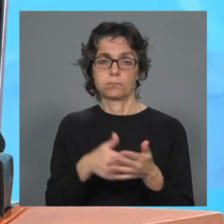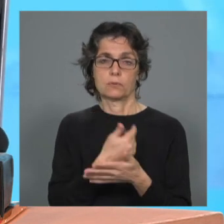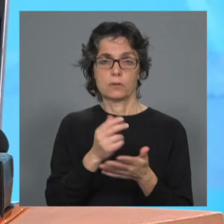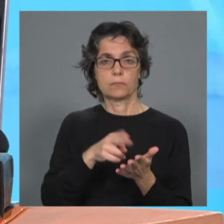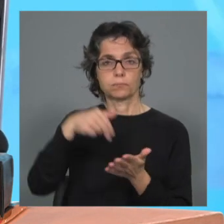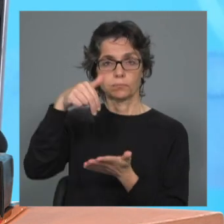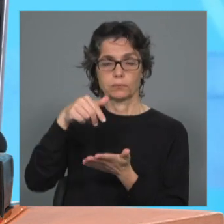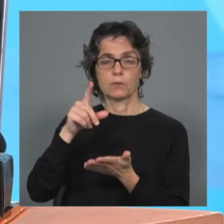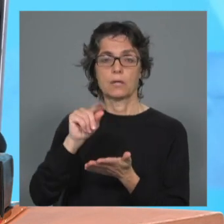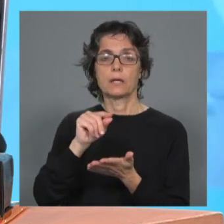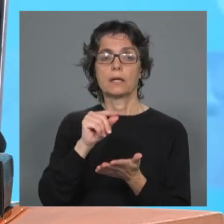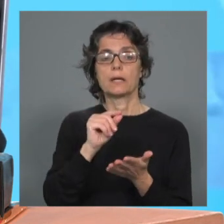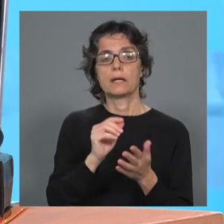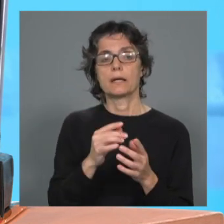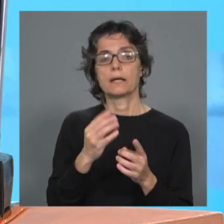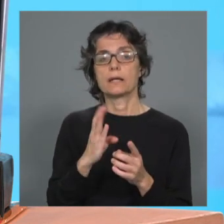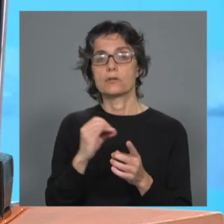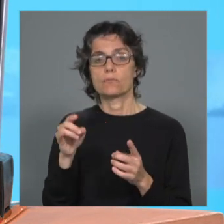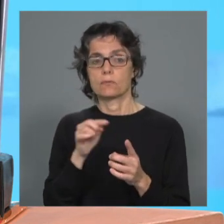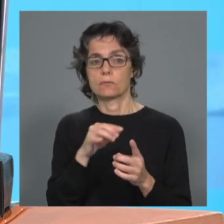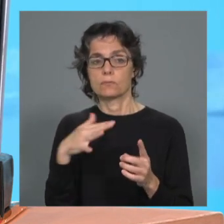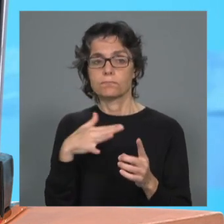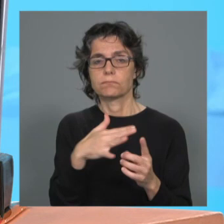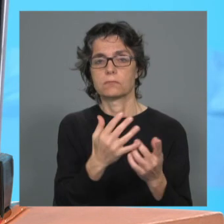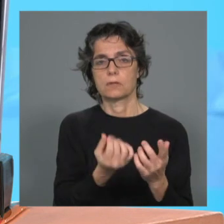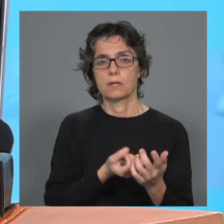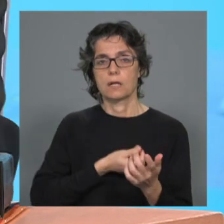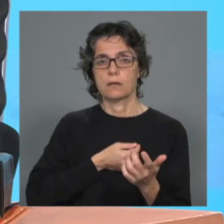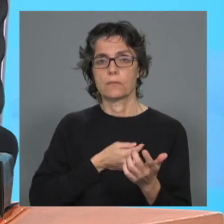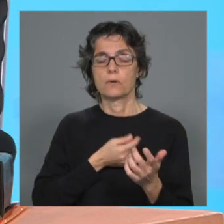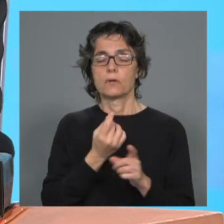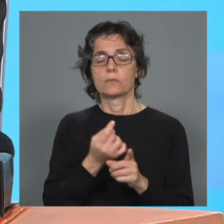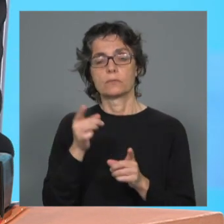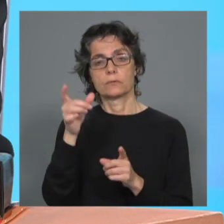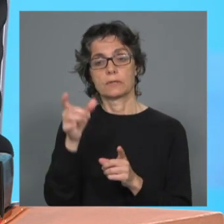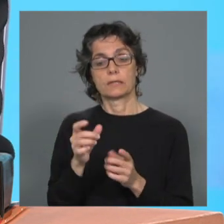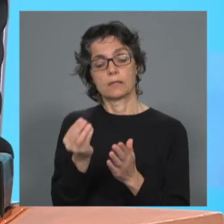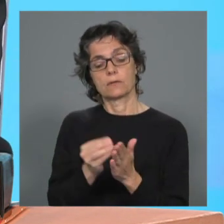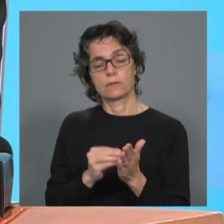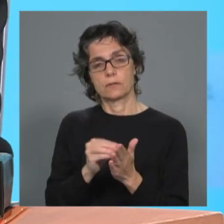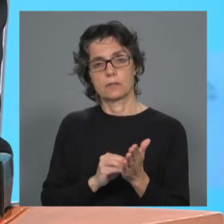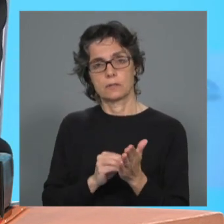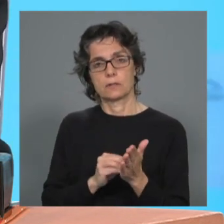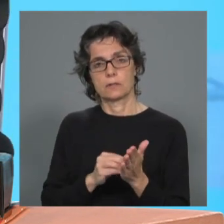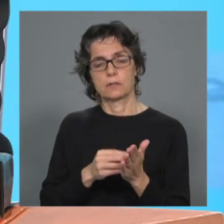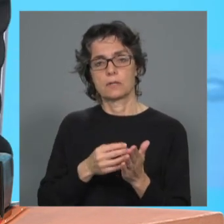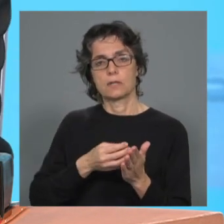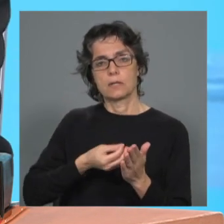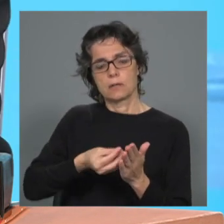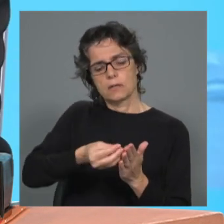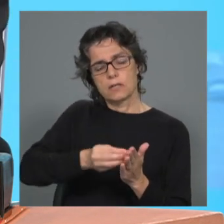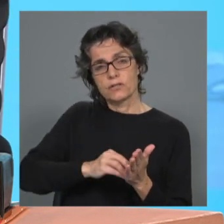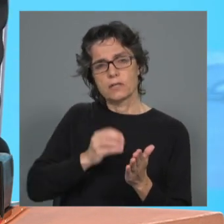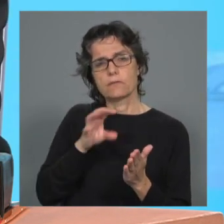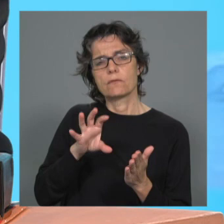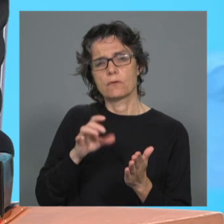presente. João não narra, nos seus textos, uma experiência vivida por. Não, ele narra,